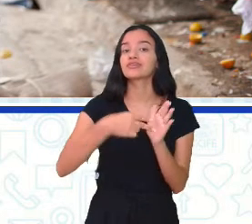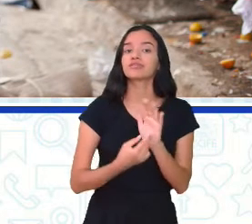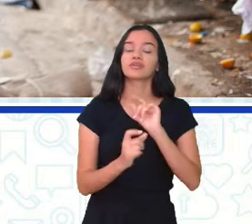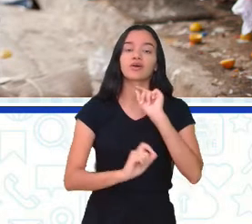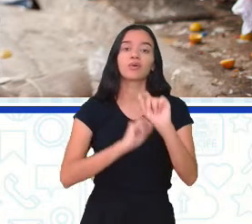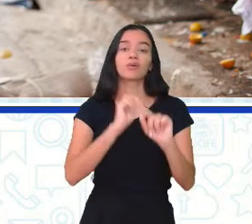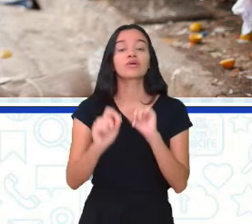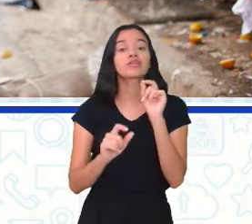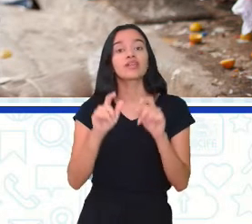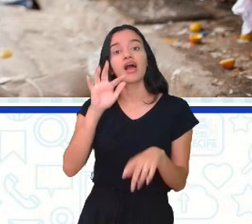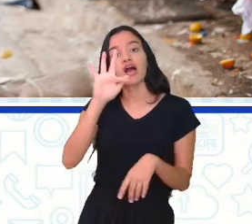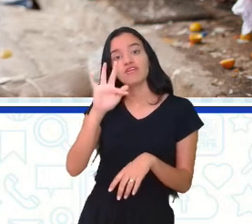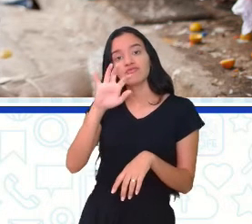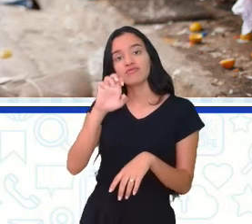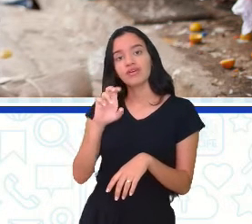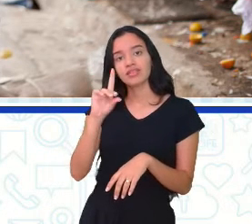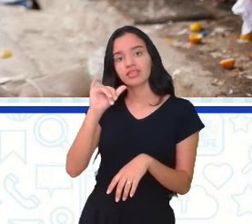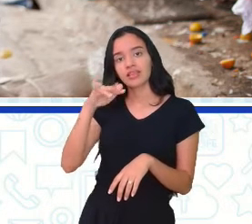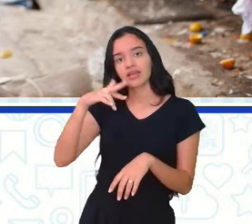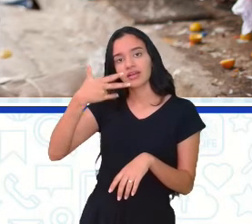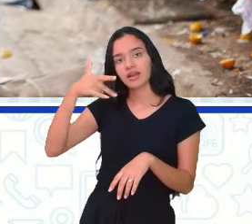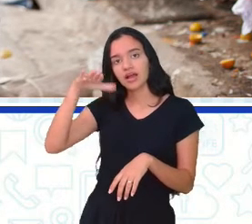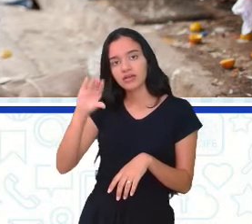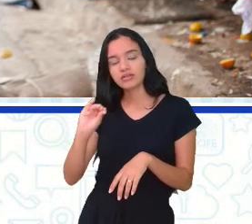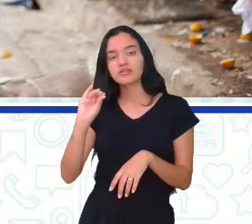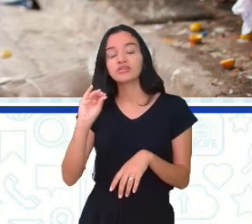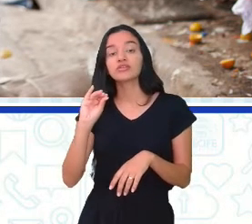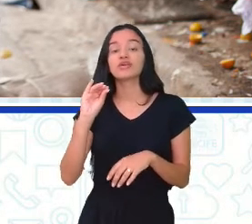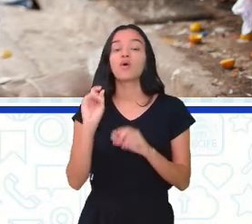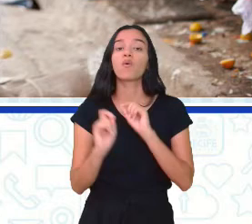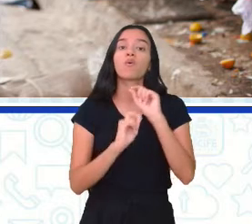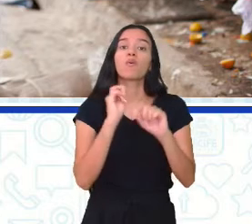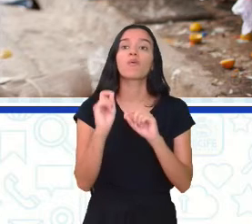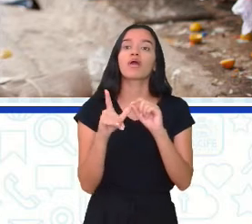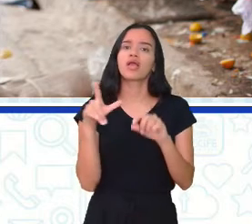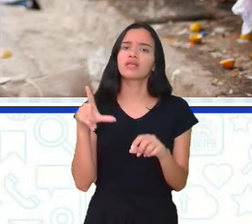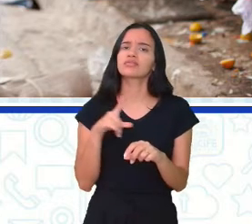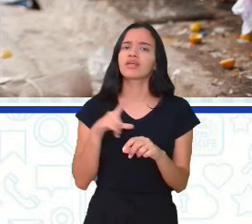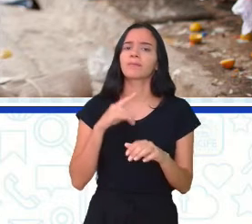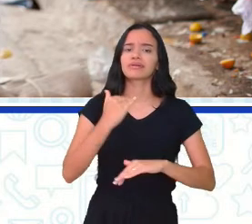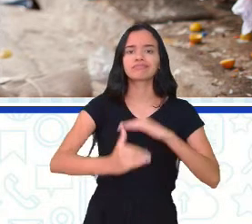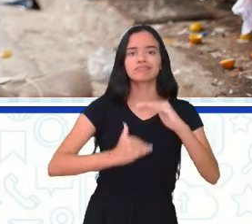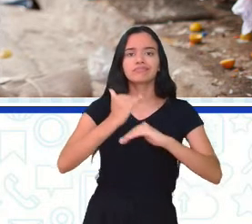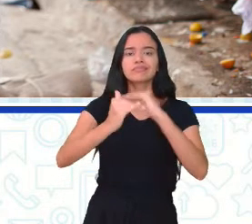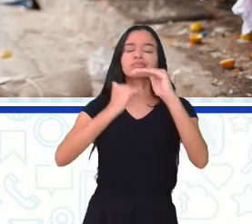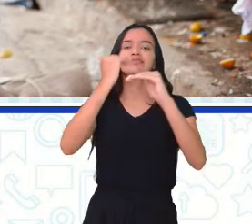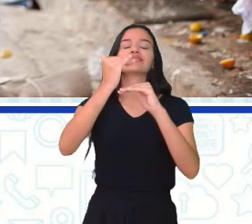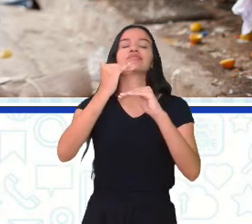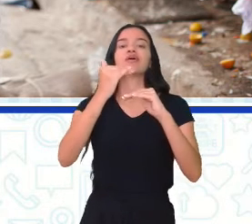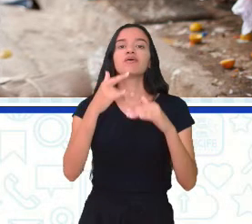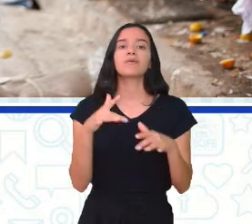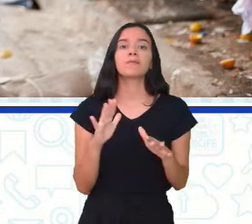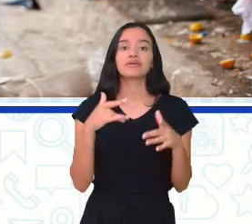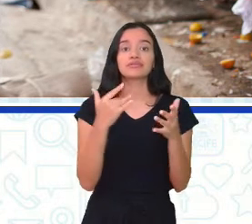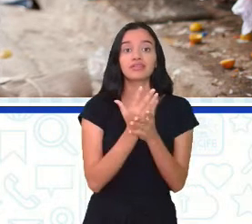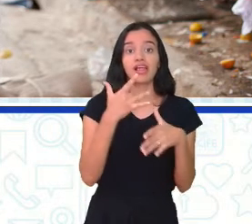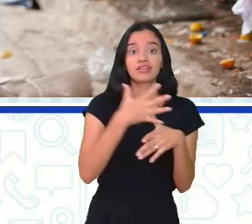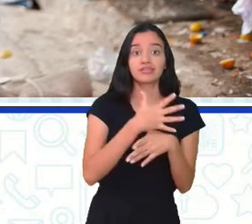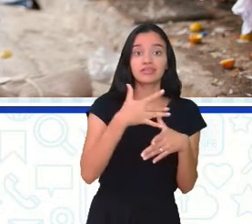da federação, né, instituir diretrizes para o desenvolvimento urbano,